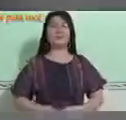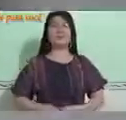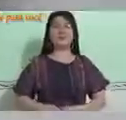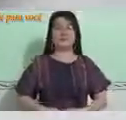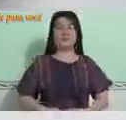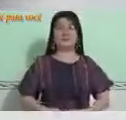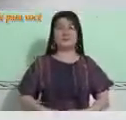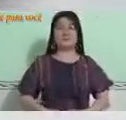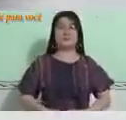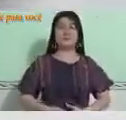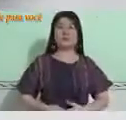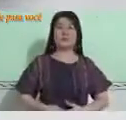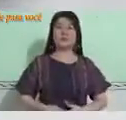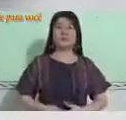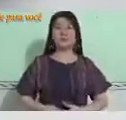Dois ponto